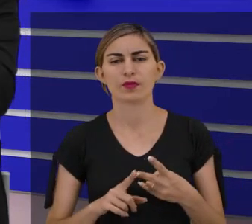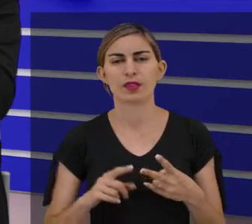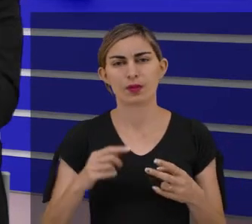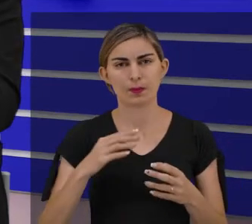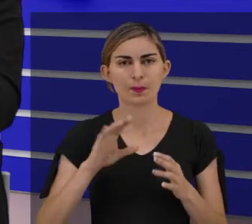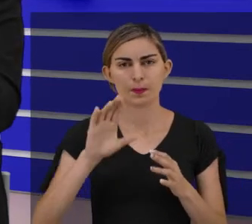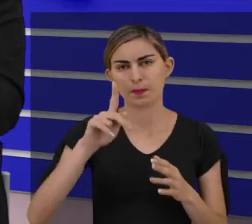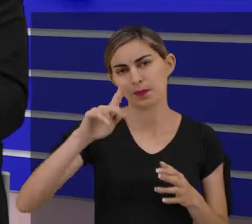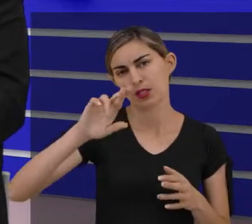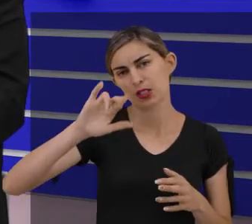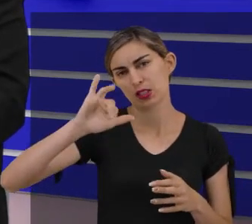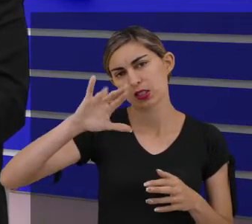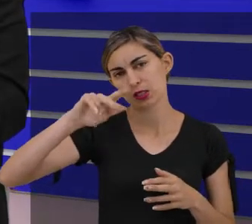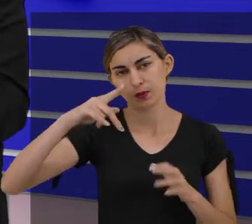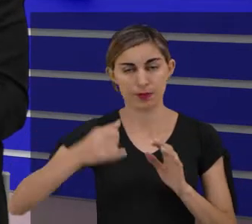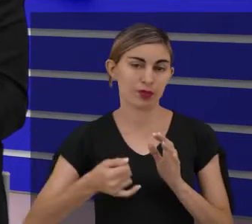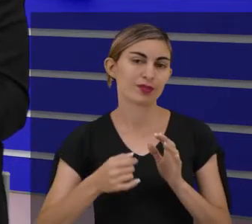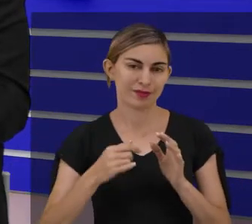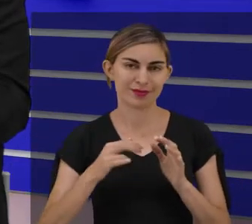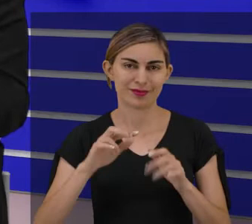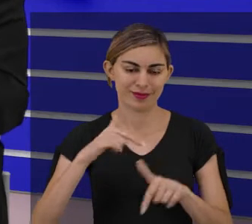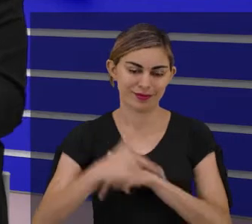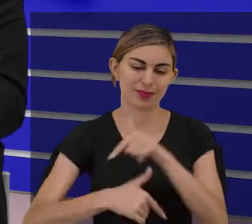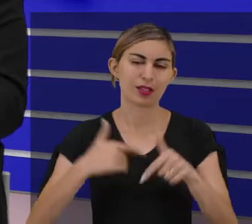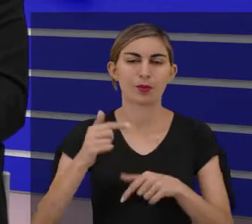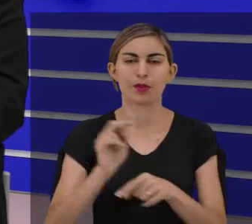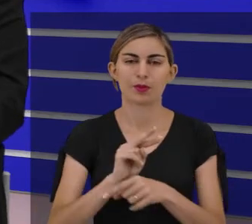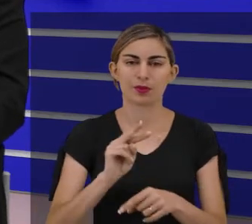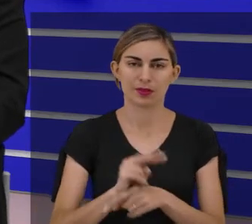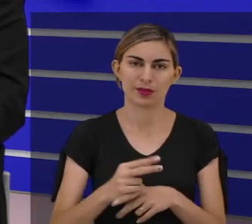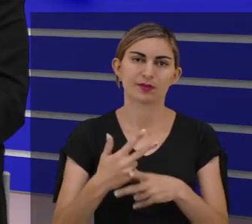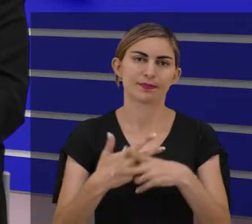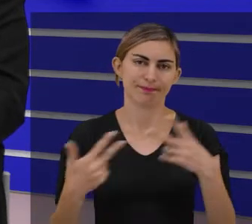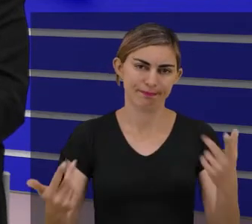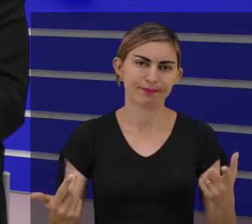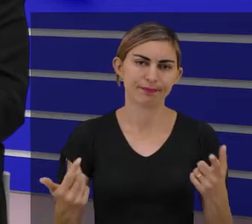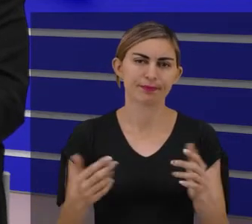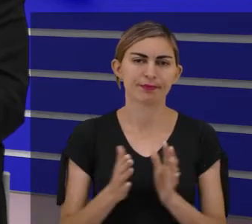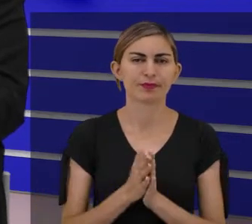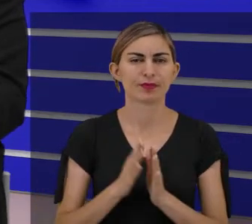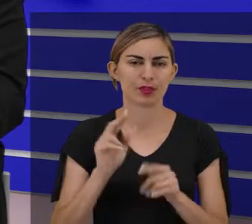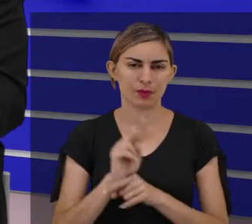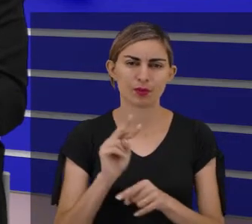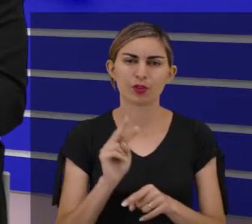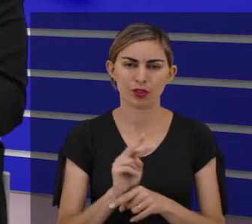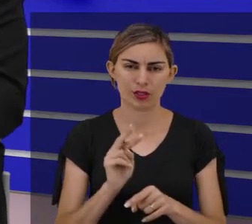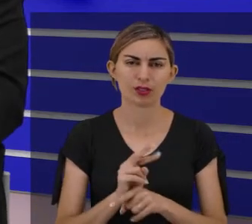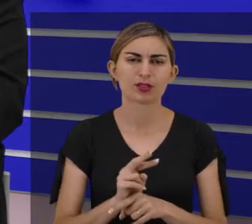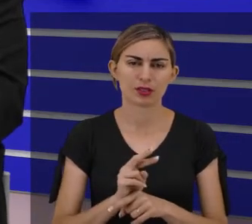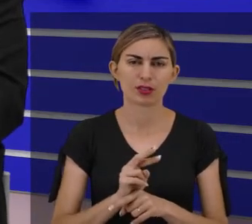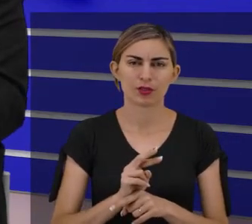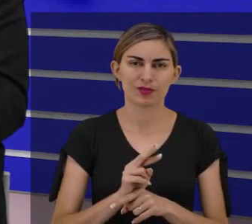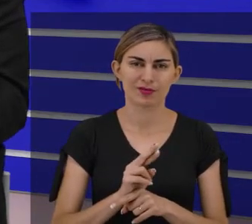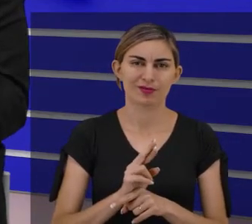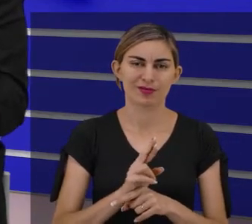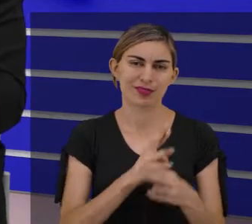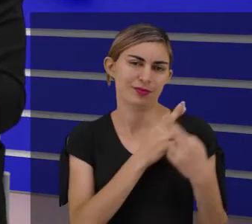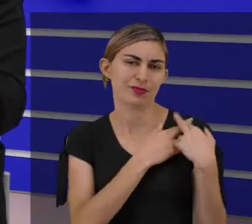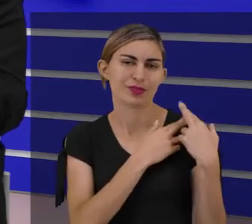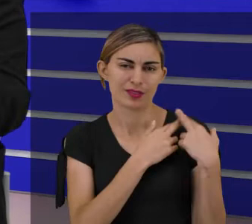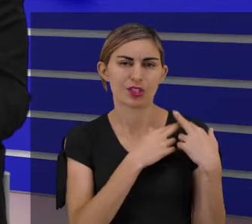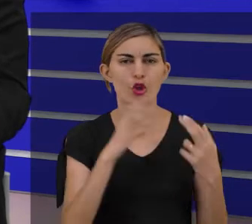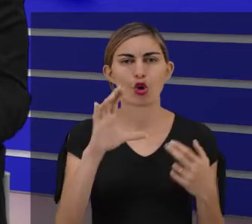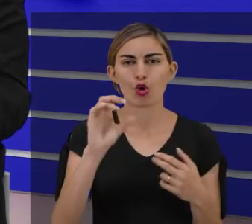Um dos princípios que rege o direito do trabalho, que é a proteção ao trabalhador. E essa proteção se dá em razão dessa hipossuficiência e